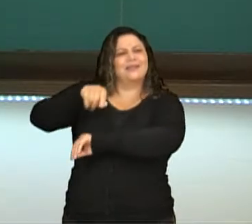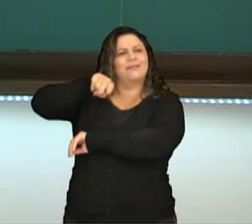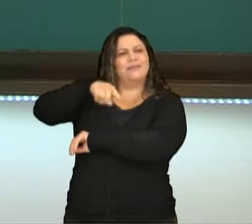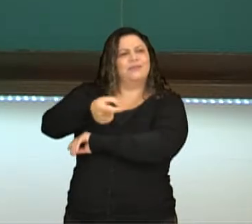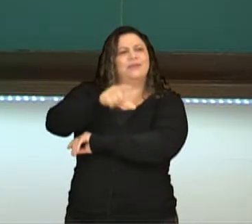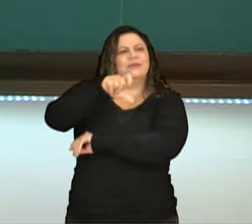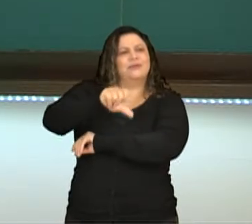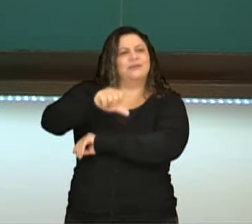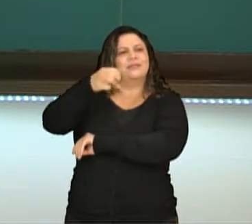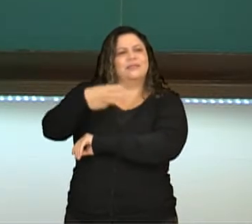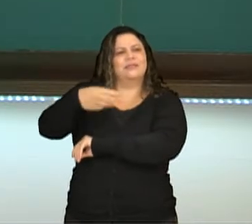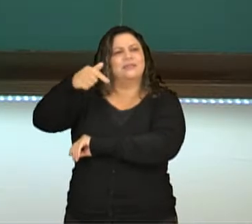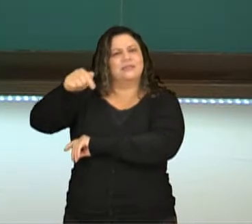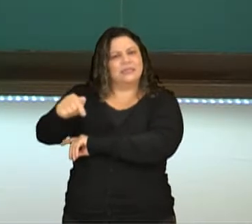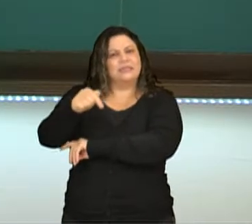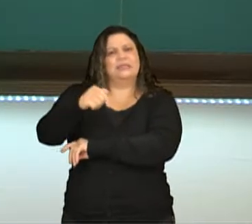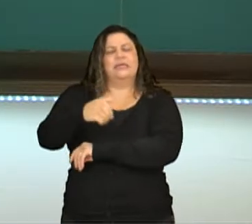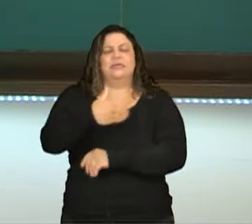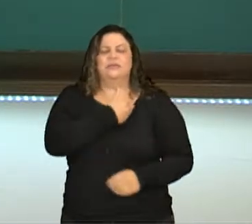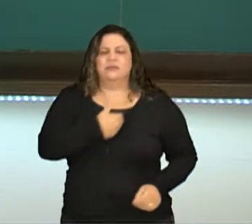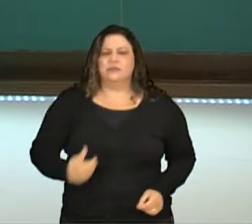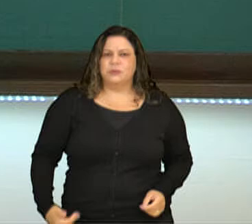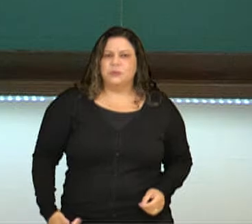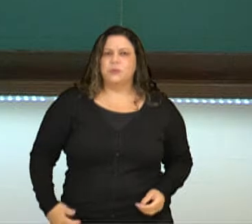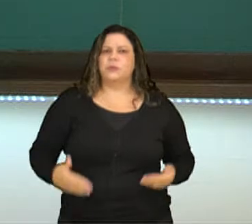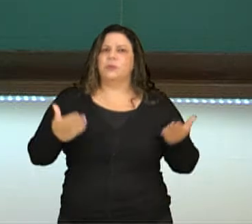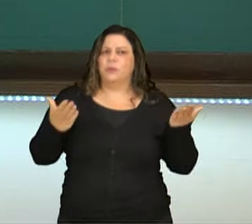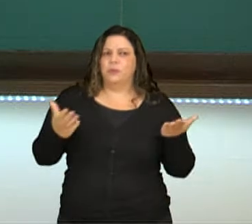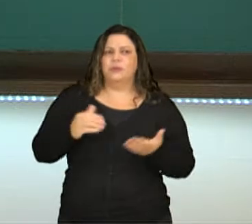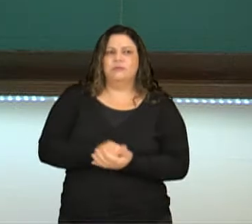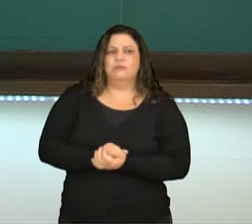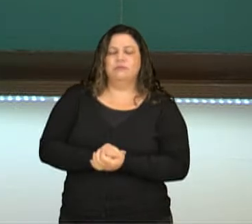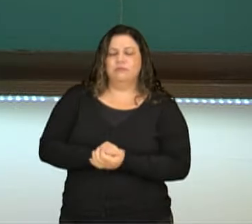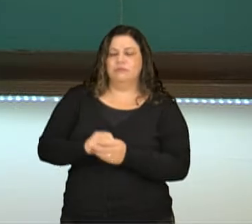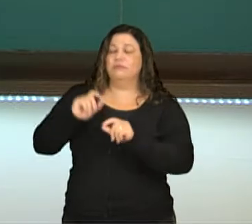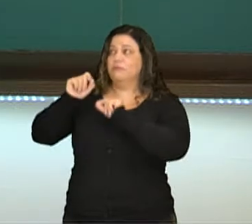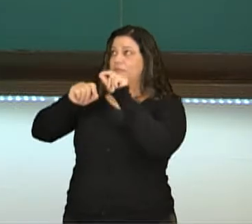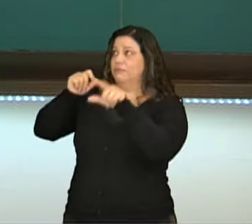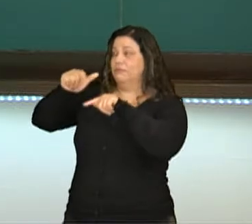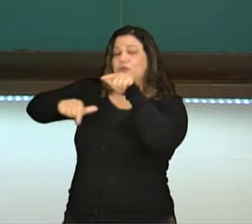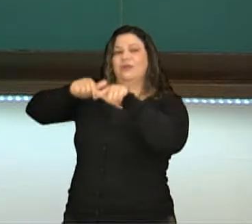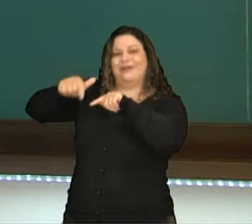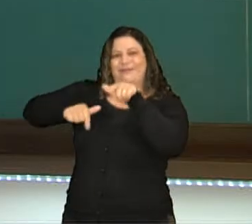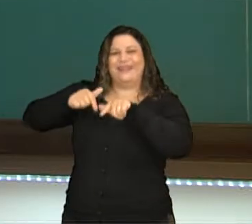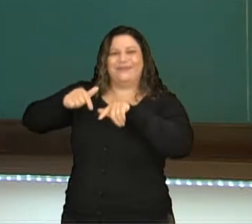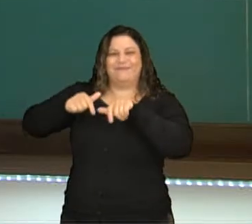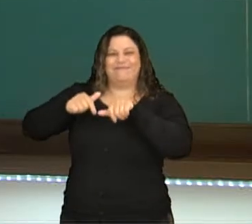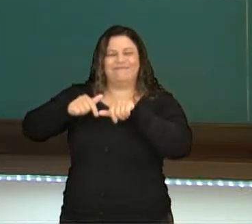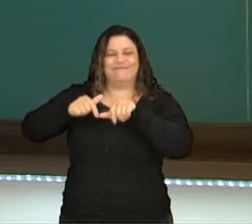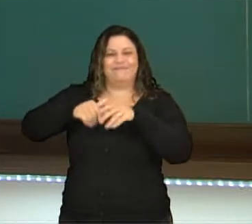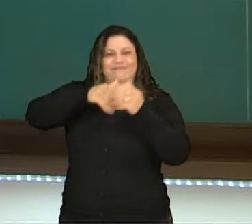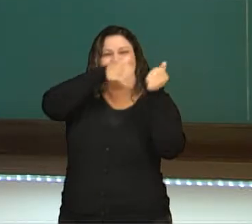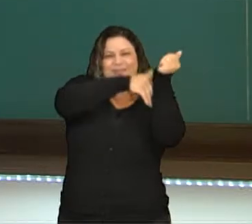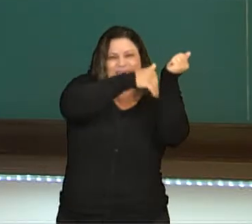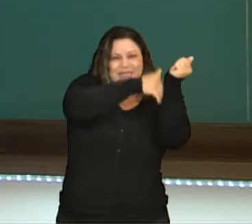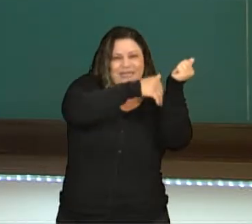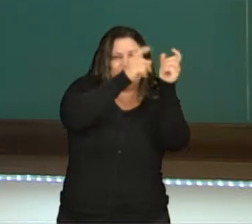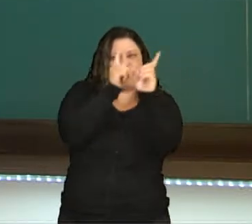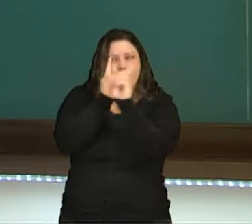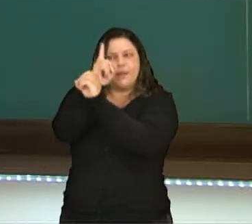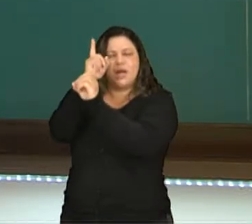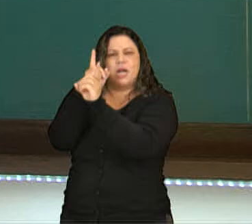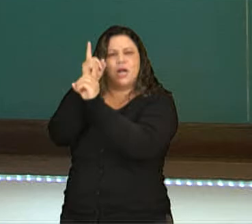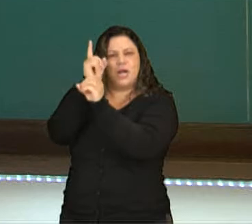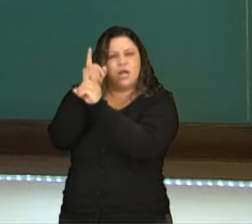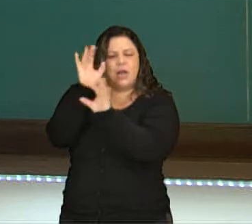final deste governo constitucional de Getúlio Vargas, o Serviço Secreto do Exército informou ter descoberto um